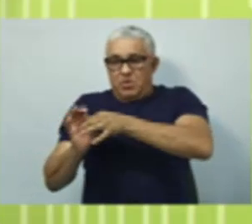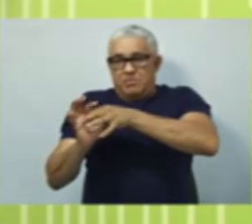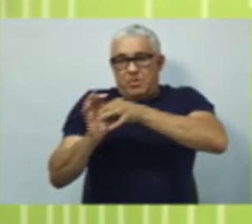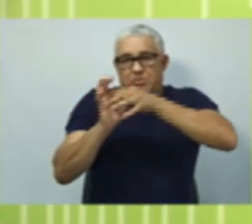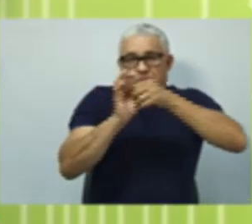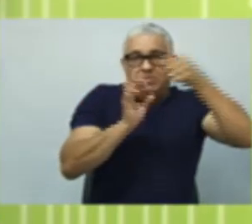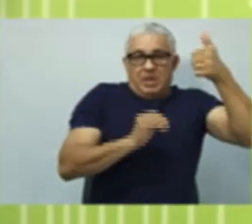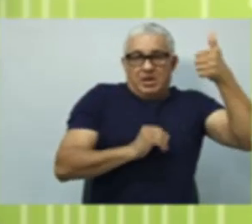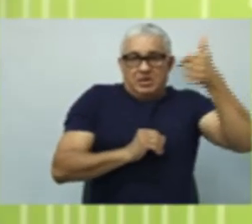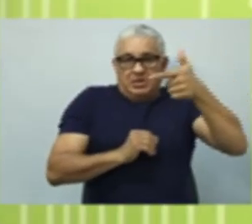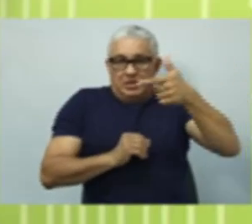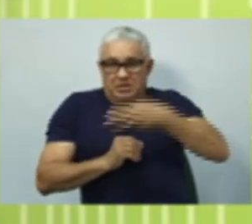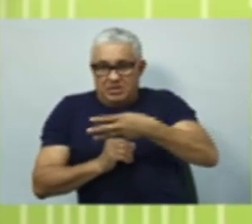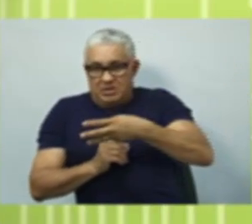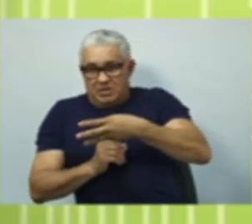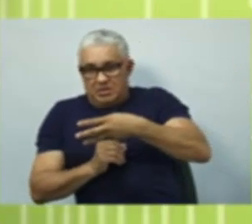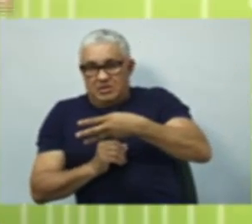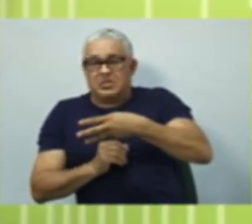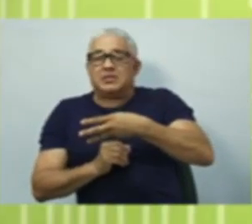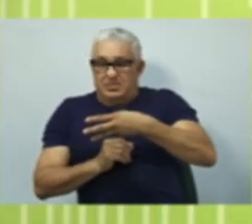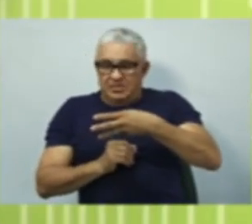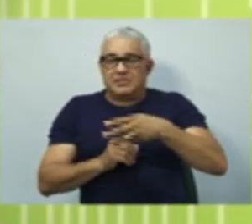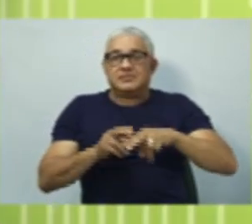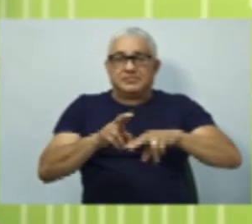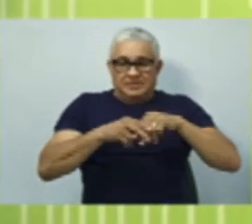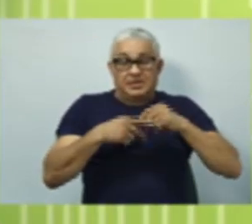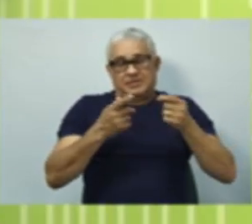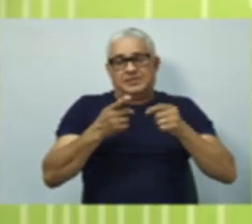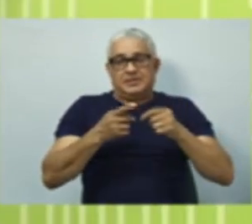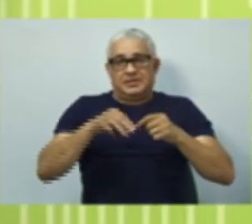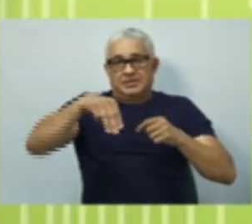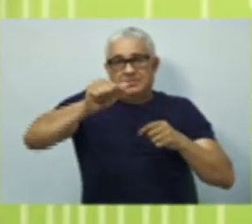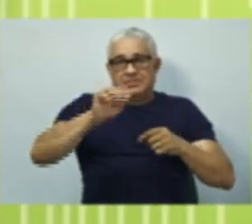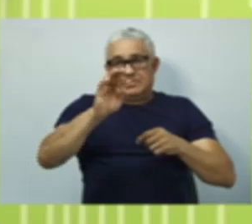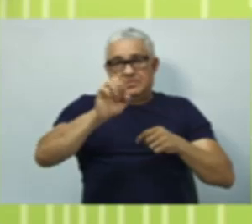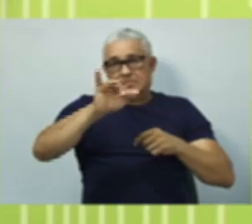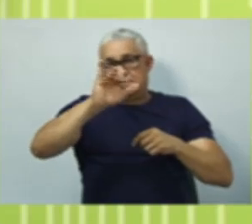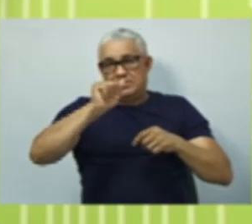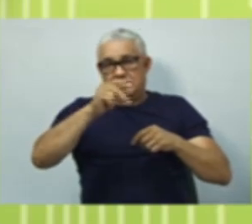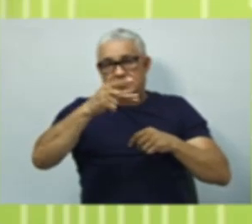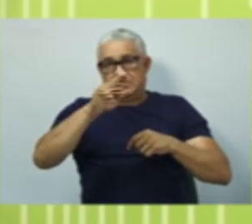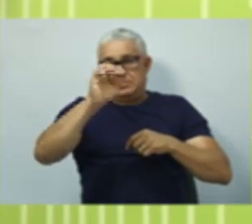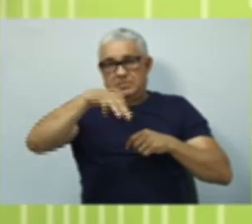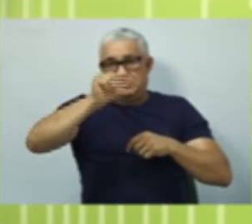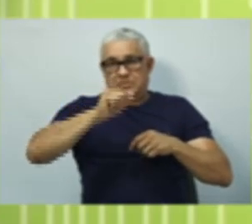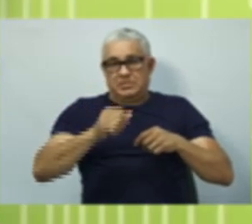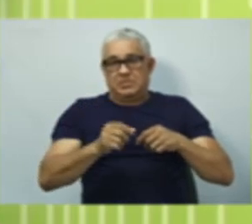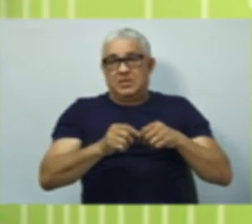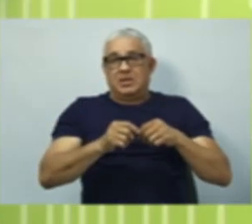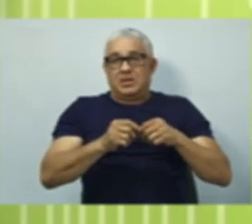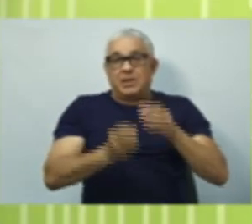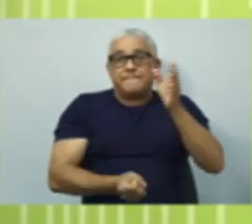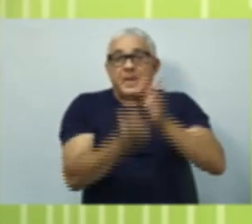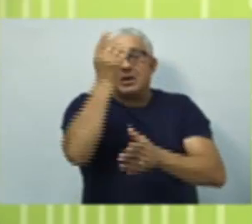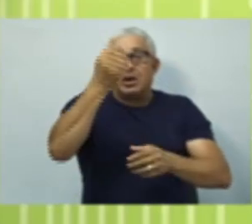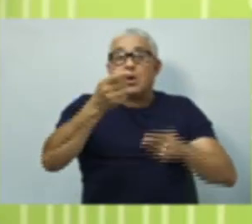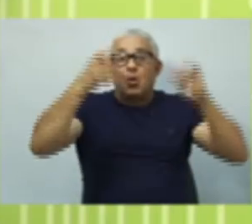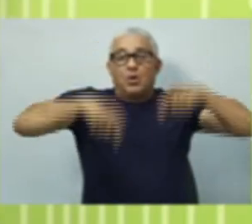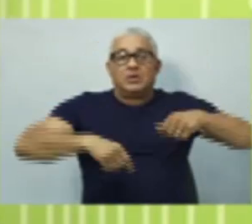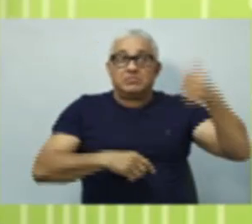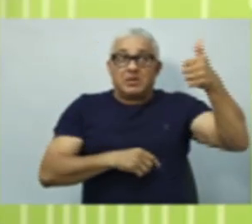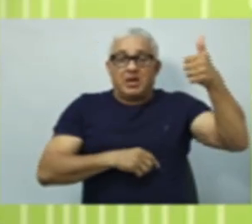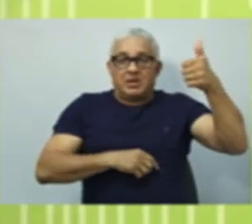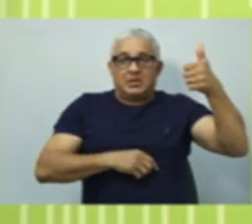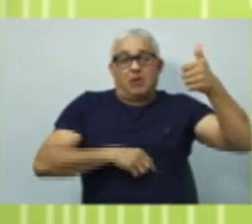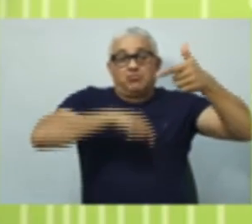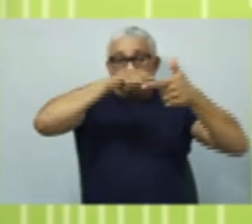relacionamentos. A matéria-prima é produzida lá no setor primário, Aí no setor secundário, ele